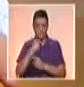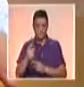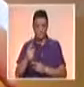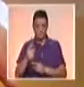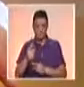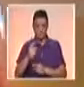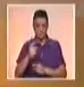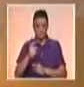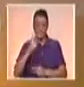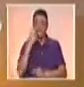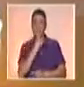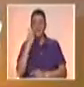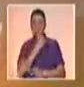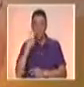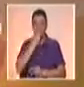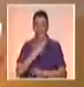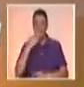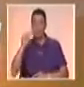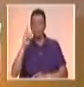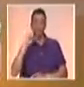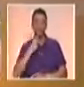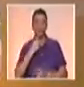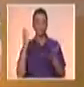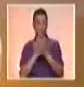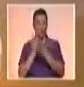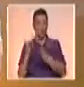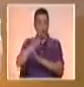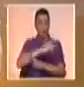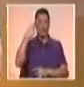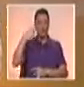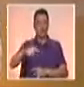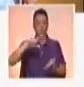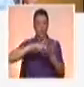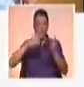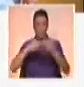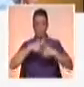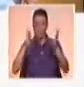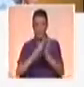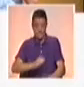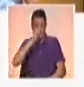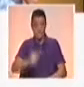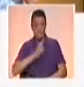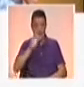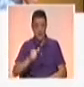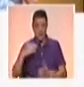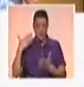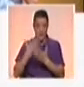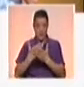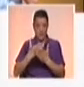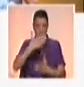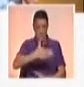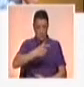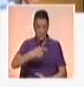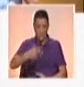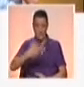o terapeuta da fala. Portanto, os alunos surdos eram acompanhados com esses quatro técnicos. Tinham esses técnicos não, todos? Não. Aliás, em